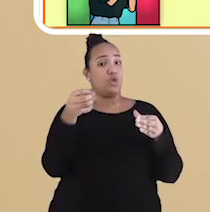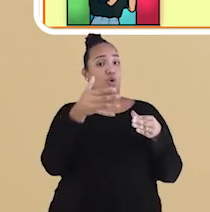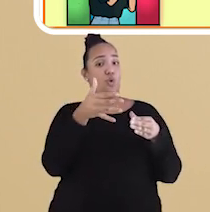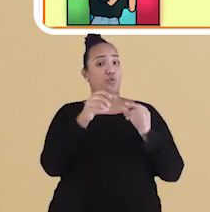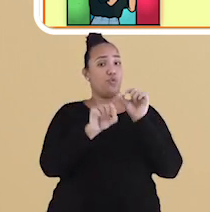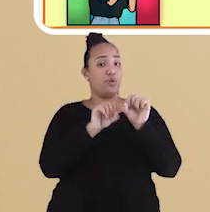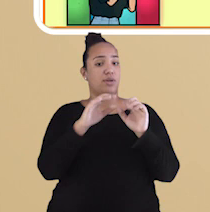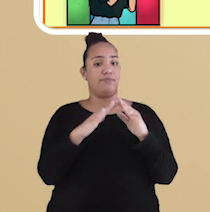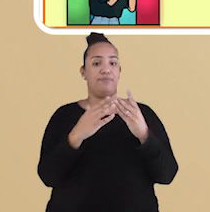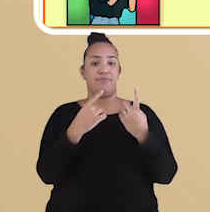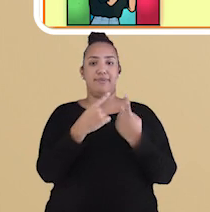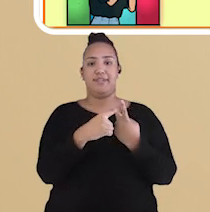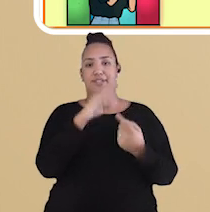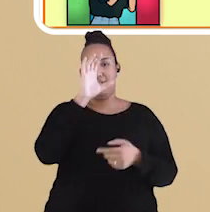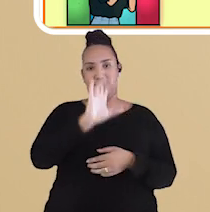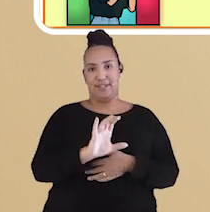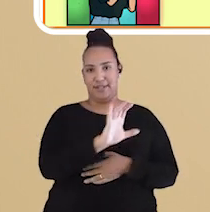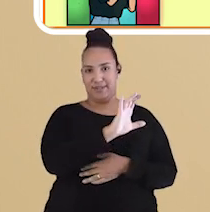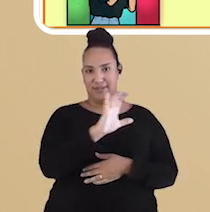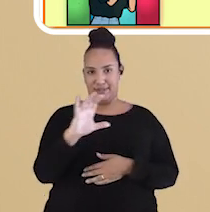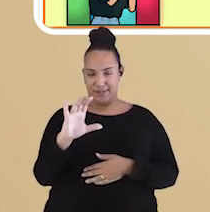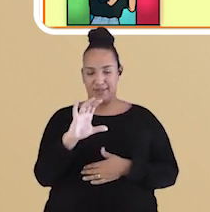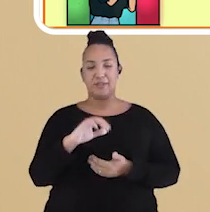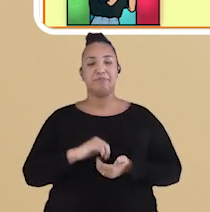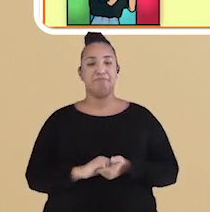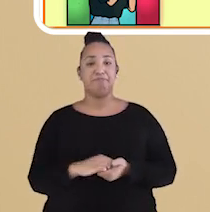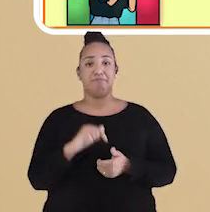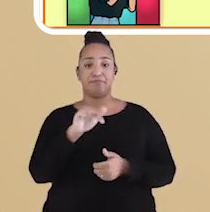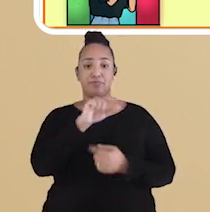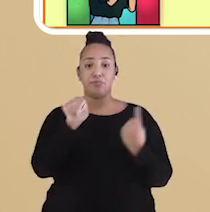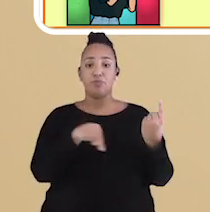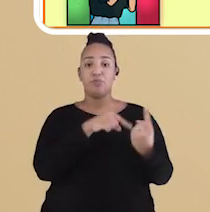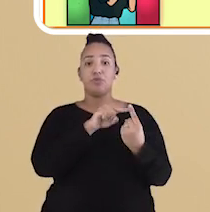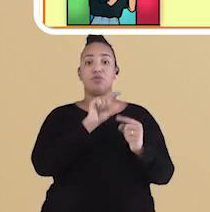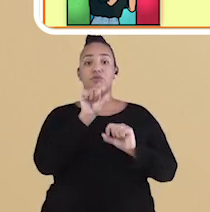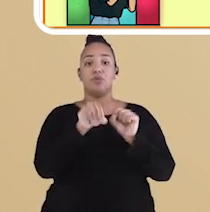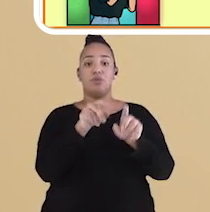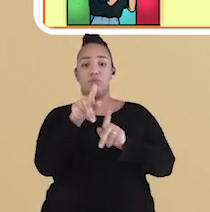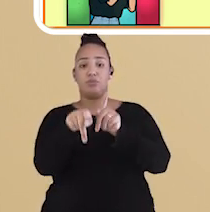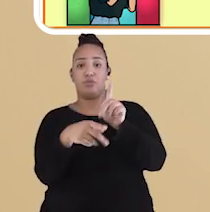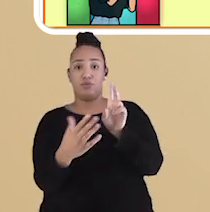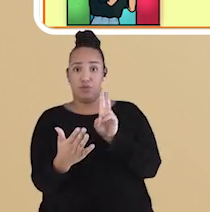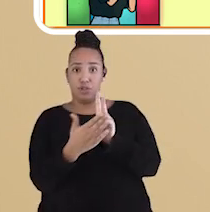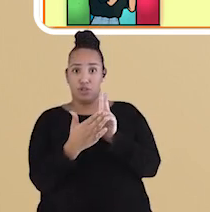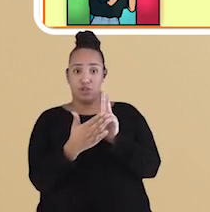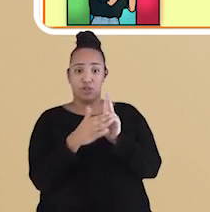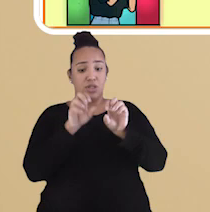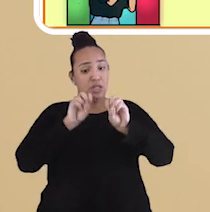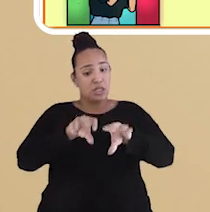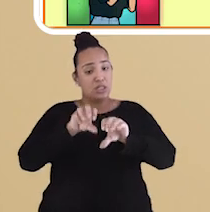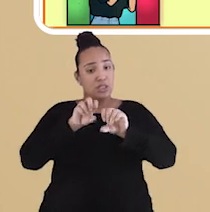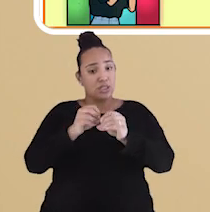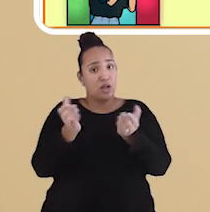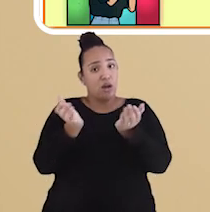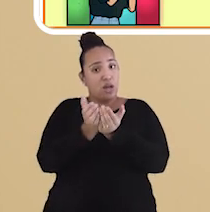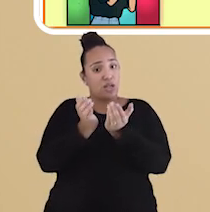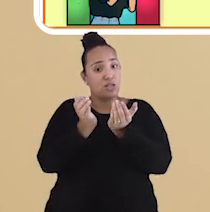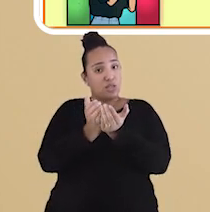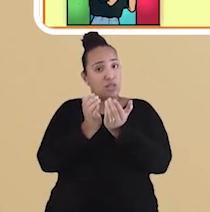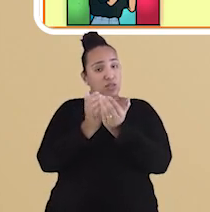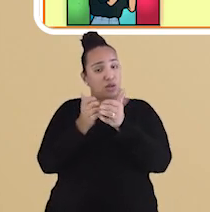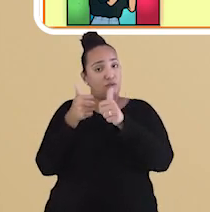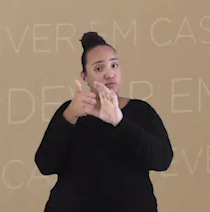Mundo, a Igreja Católica. O objetivo deles era catequizar os indígenas, a fim de conseguir